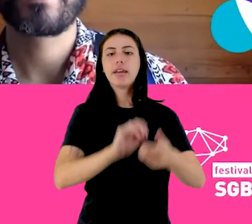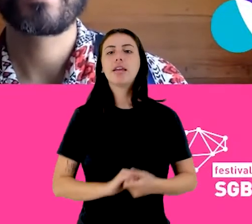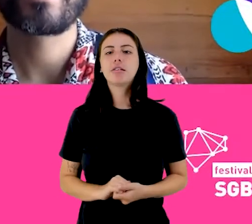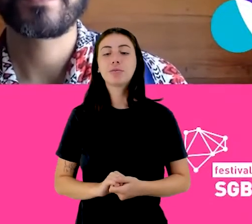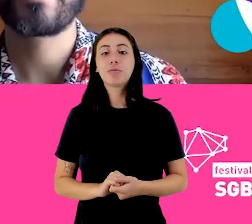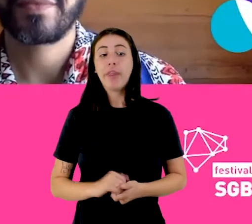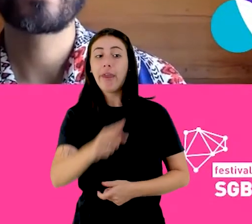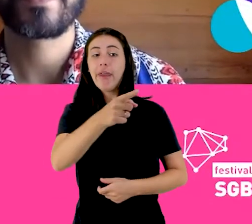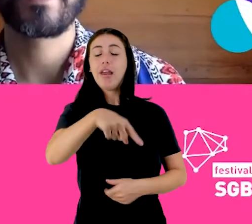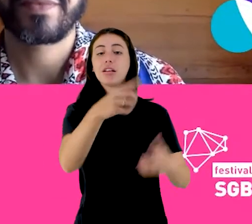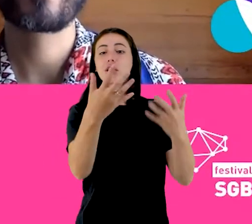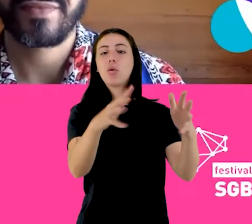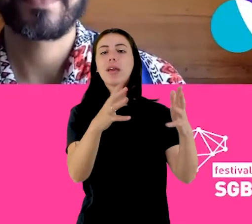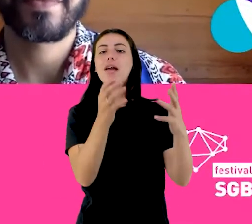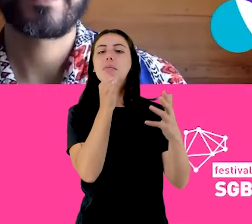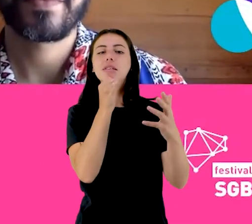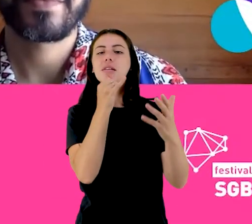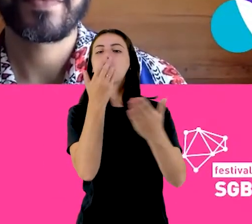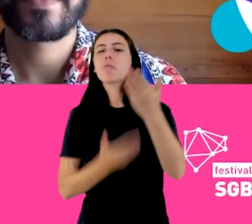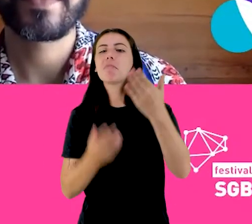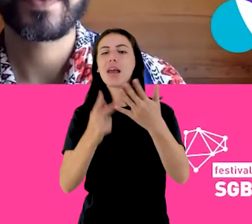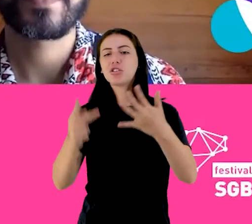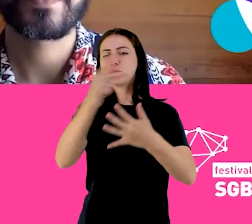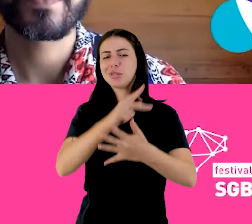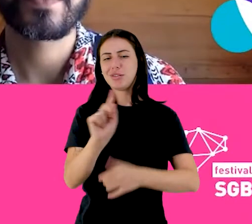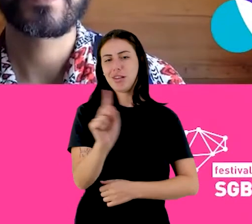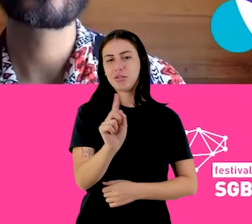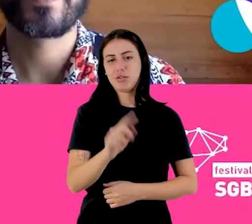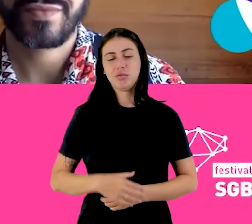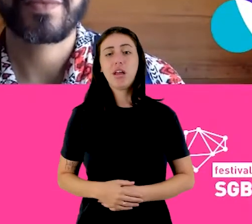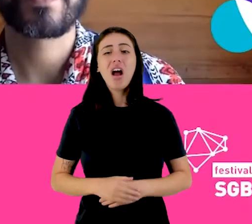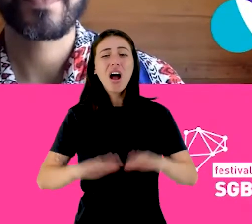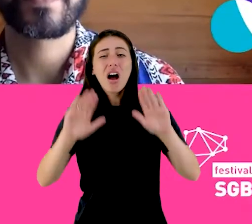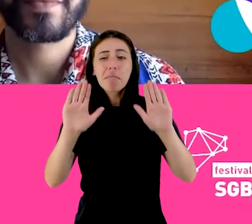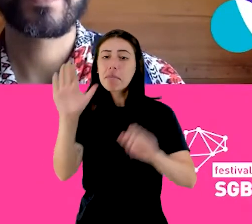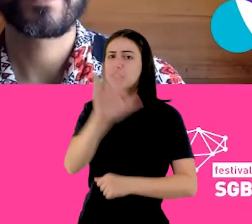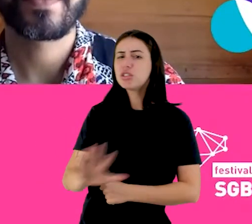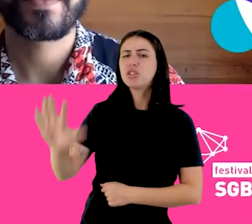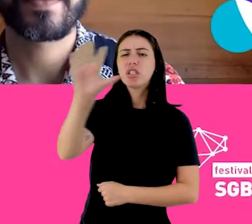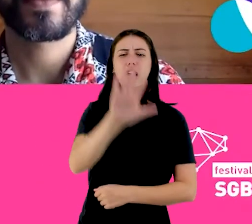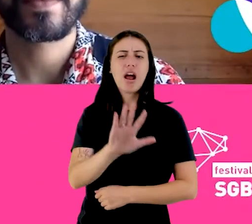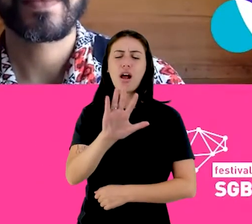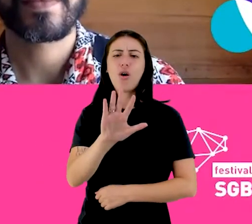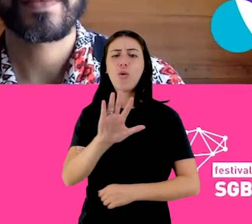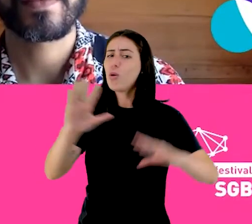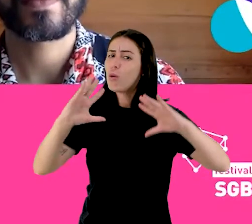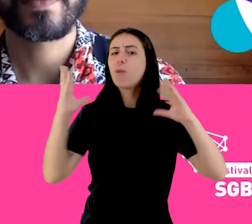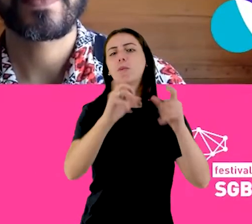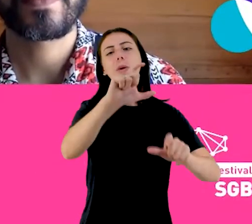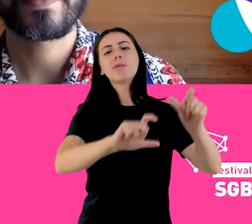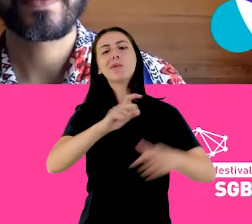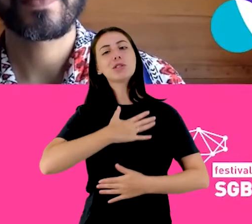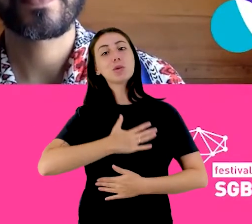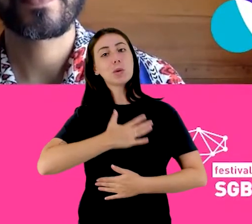das elites, que inclusive, usufruíram disso, né? E não abrem mão dos seus privilégios.